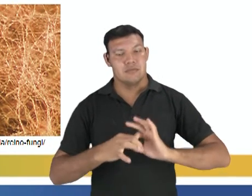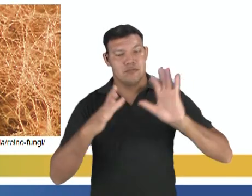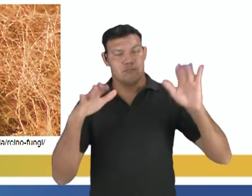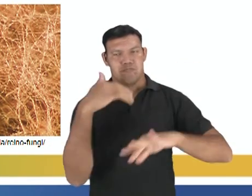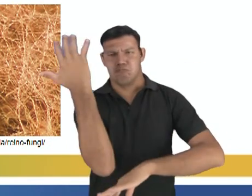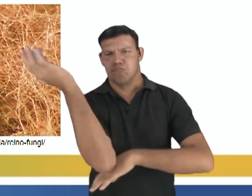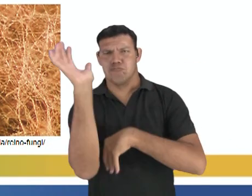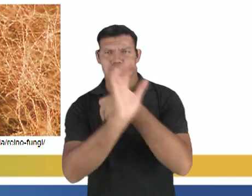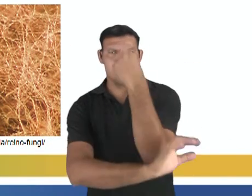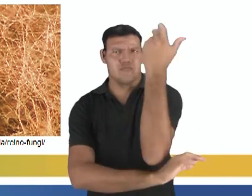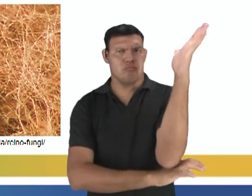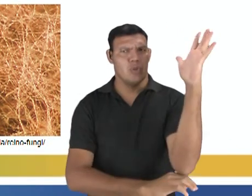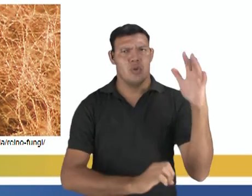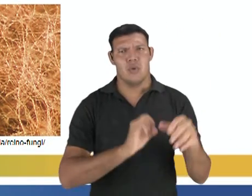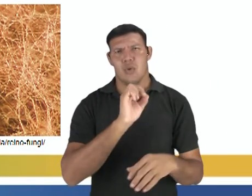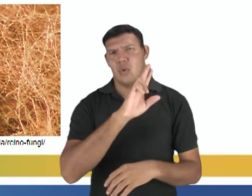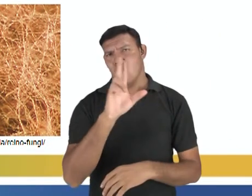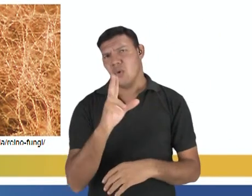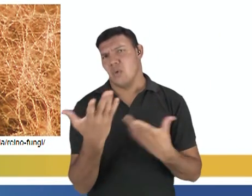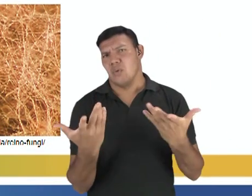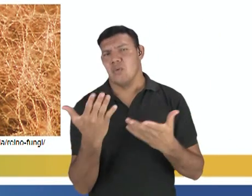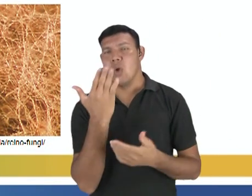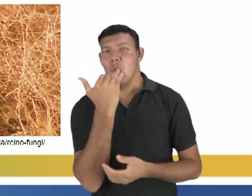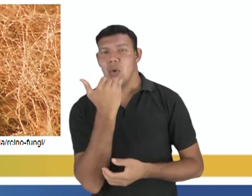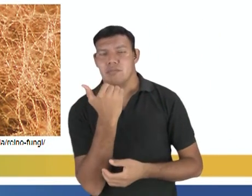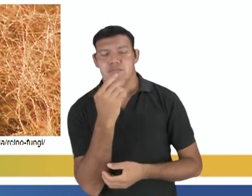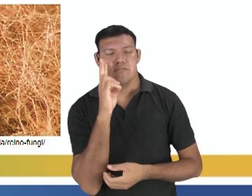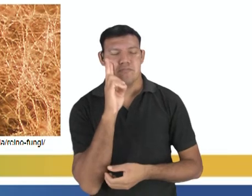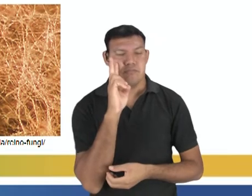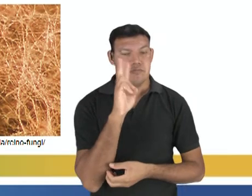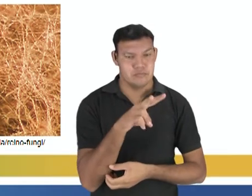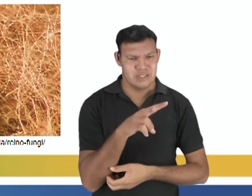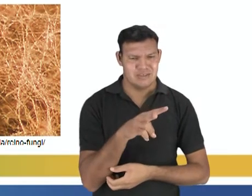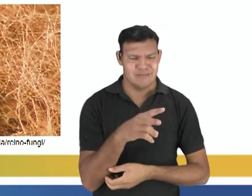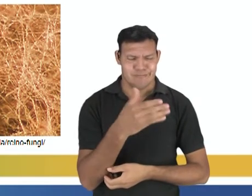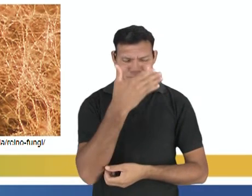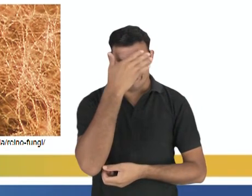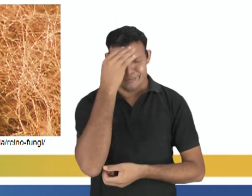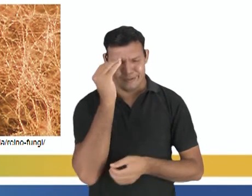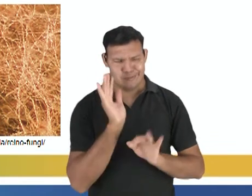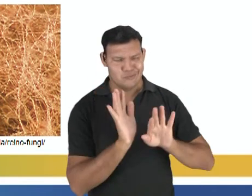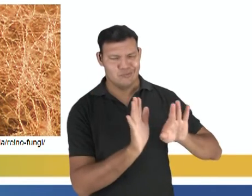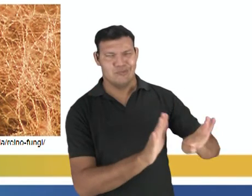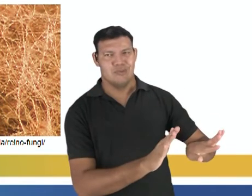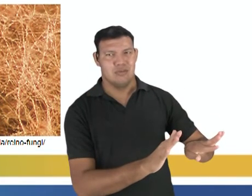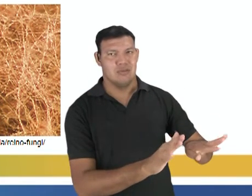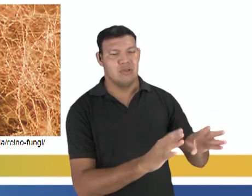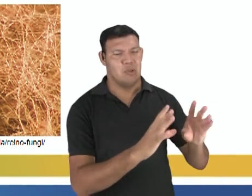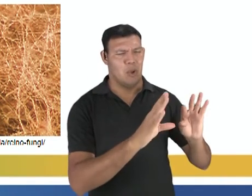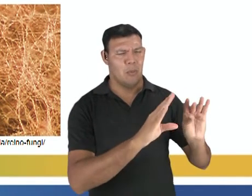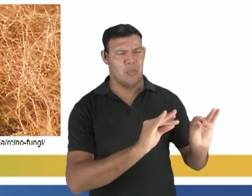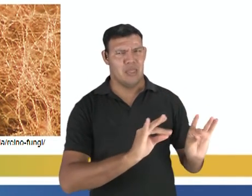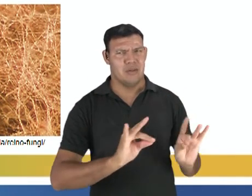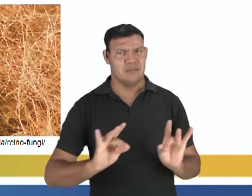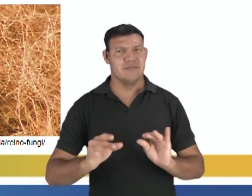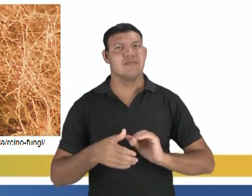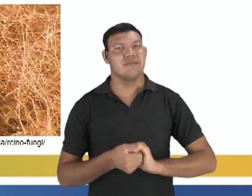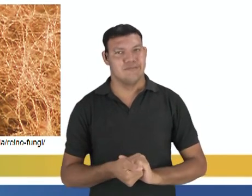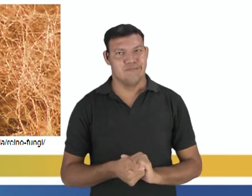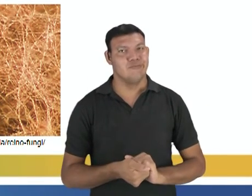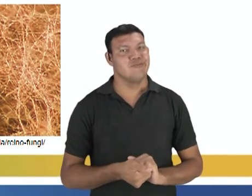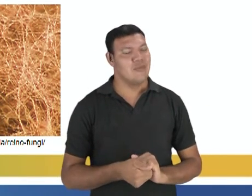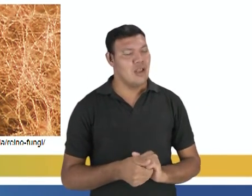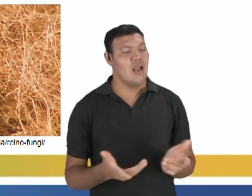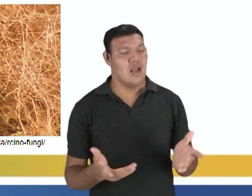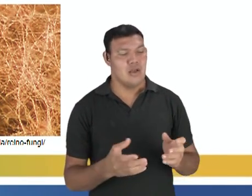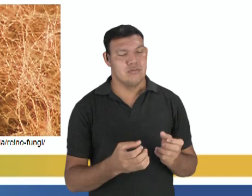natureza, ou até mesmo em alguns alimentos, quando você deixa esse alimento aí em um lugar que seja úmido, o que faz com que